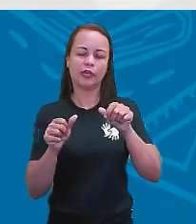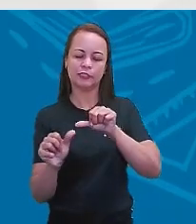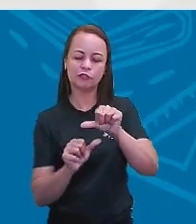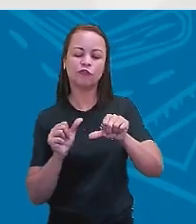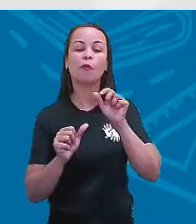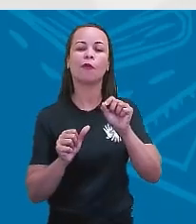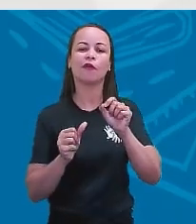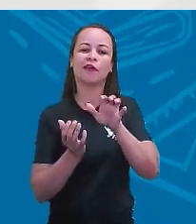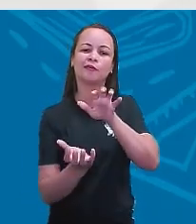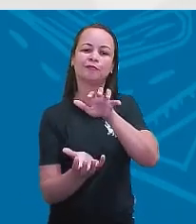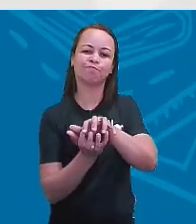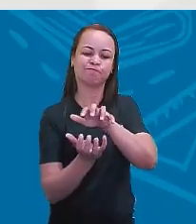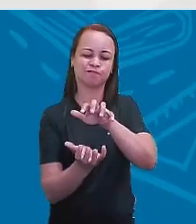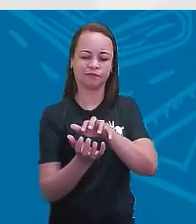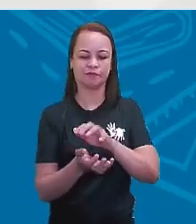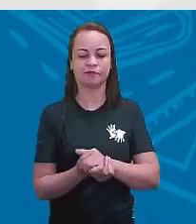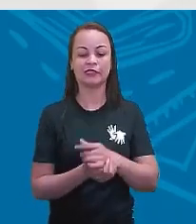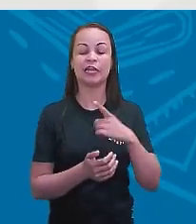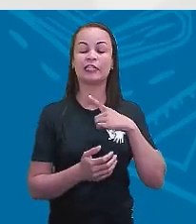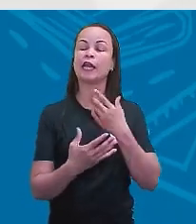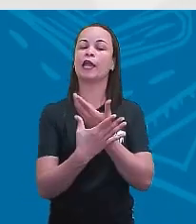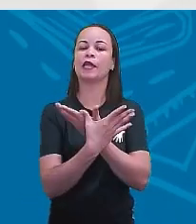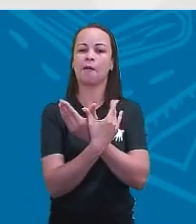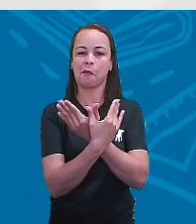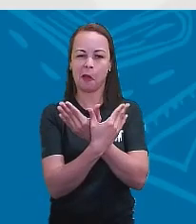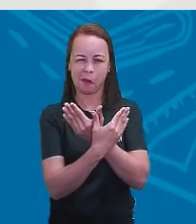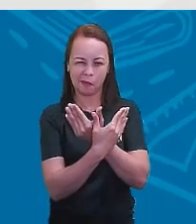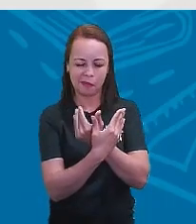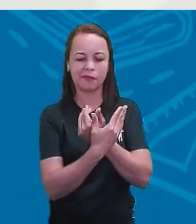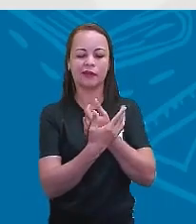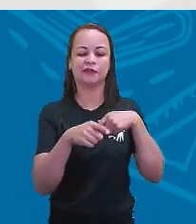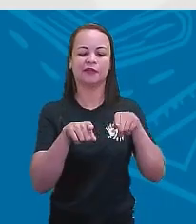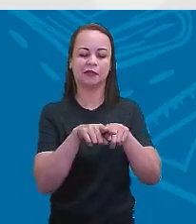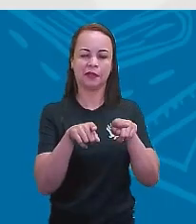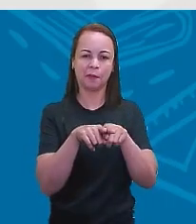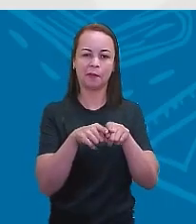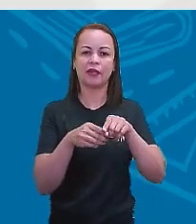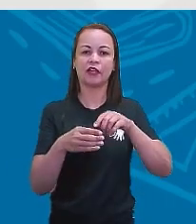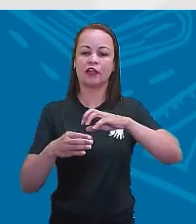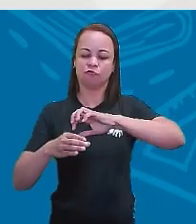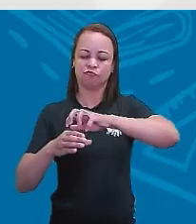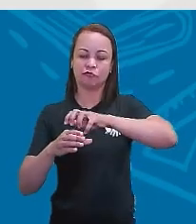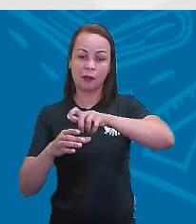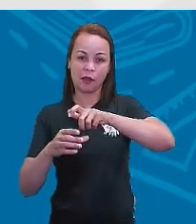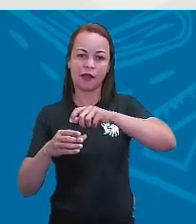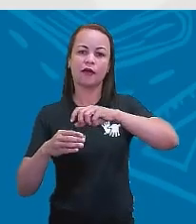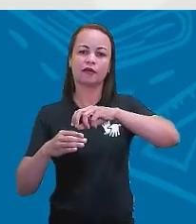jacaré. Também tem aquela borboleta ali que foi feito com garrafinha, também com tampinhas